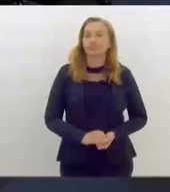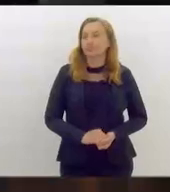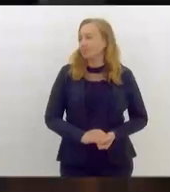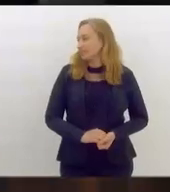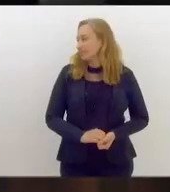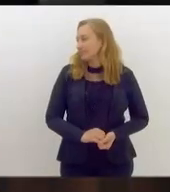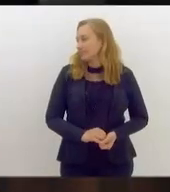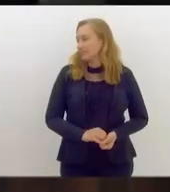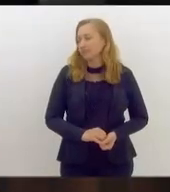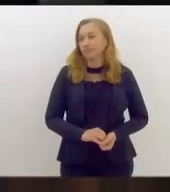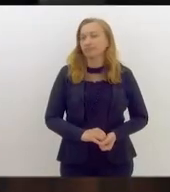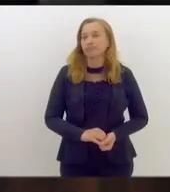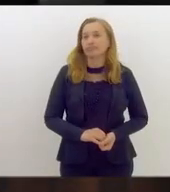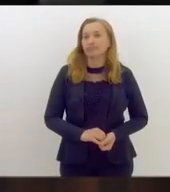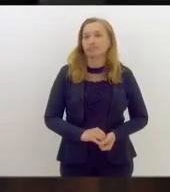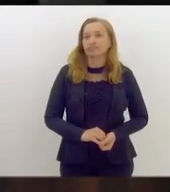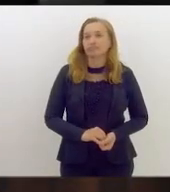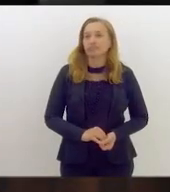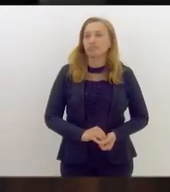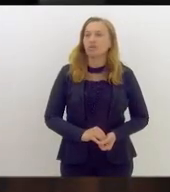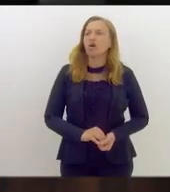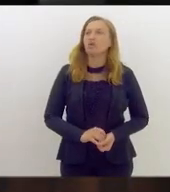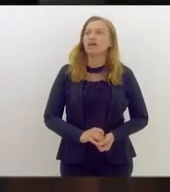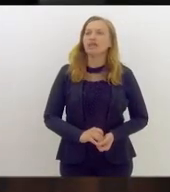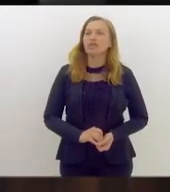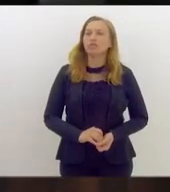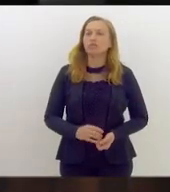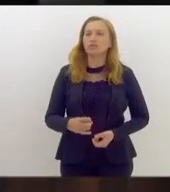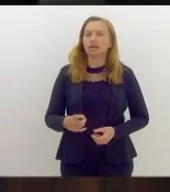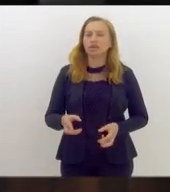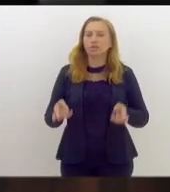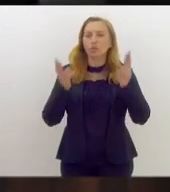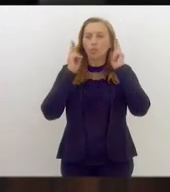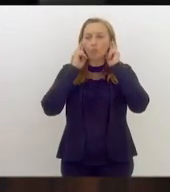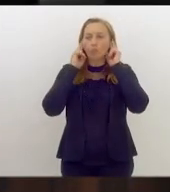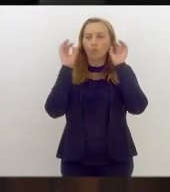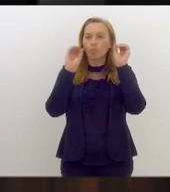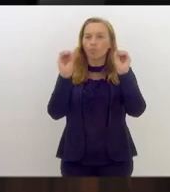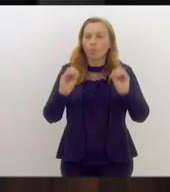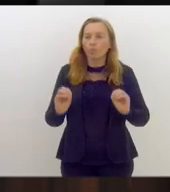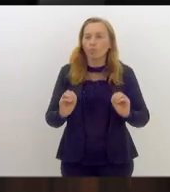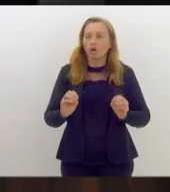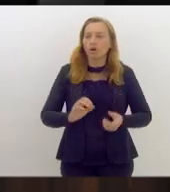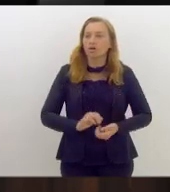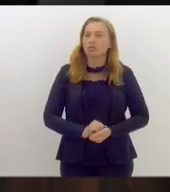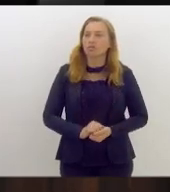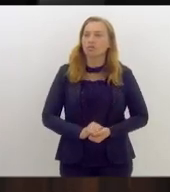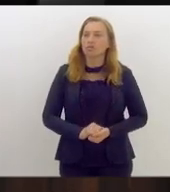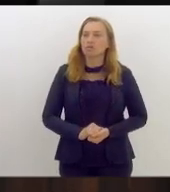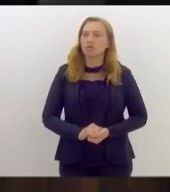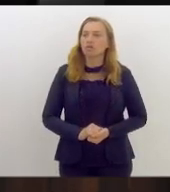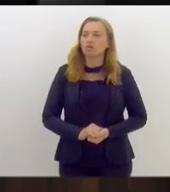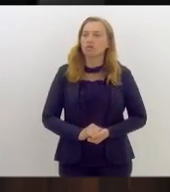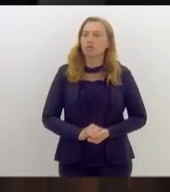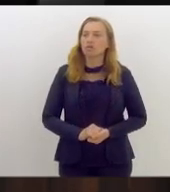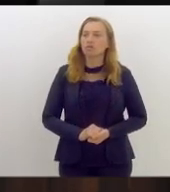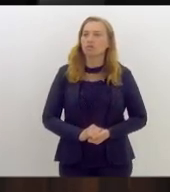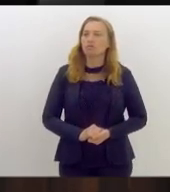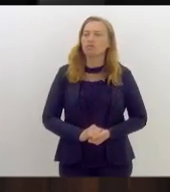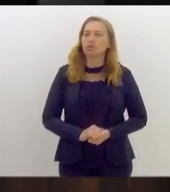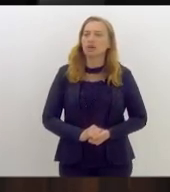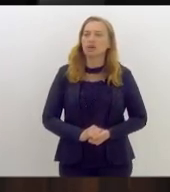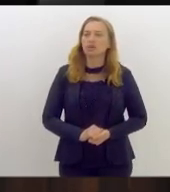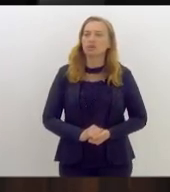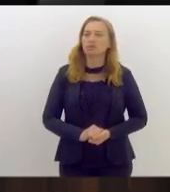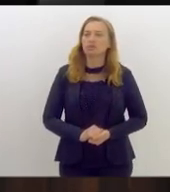havendo o número legal isso é proteção de Deus iniciamos nosso trabalho está aberto a sessão o presidente convida o deputado